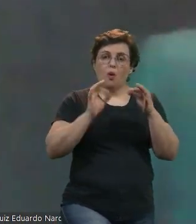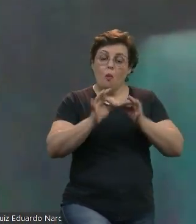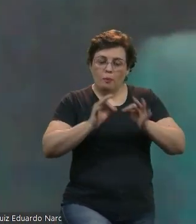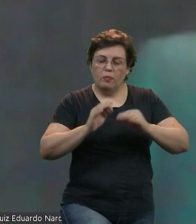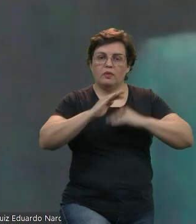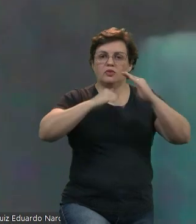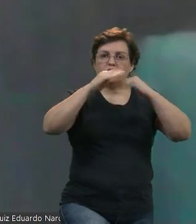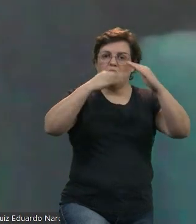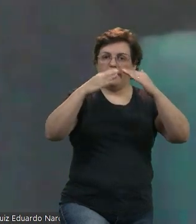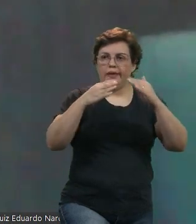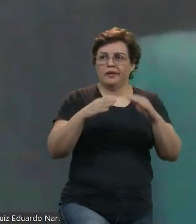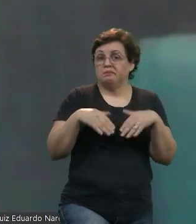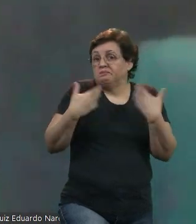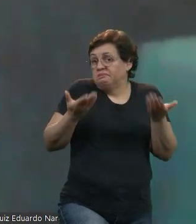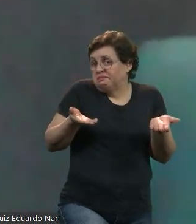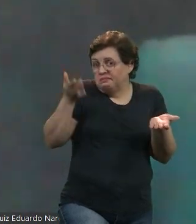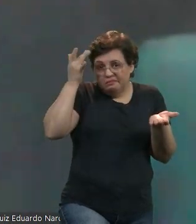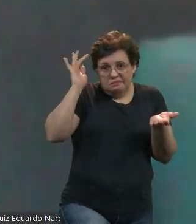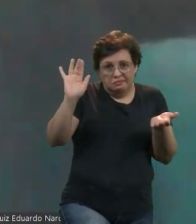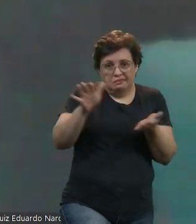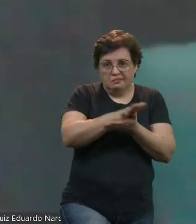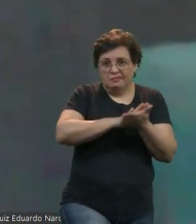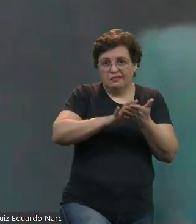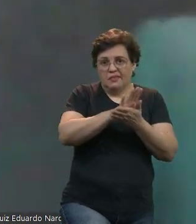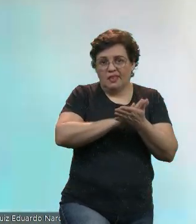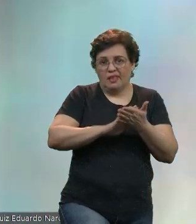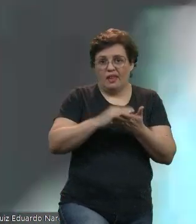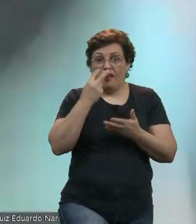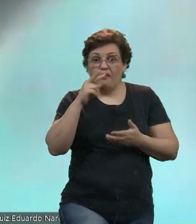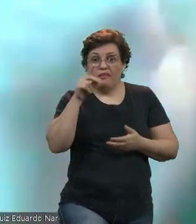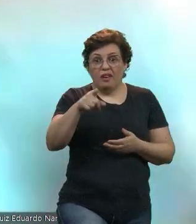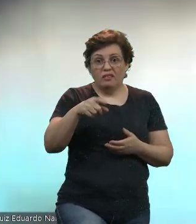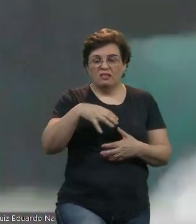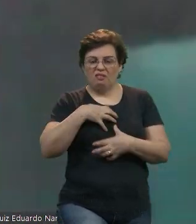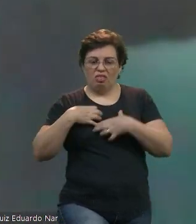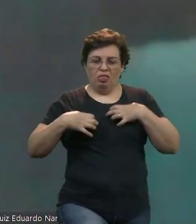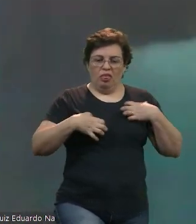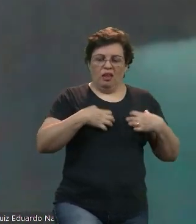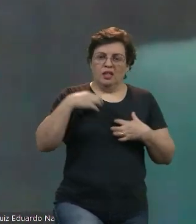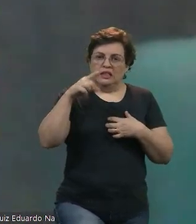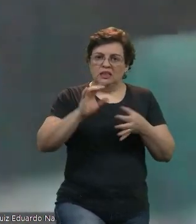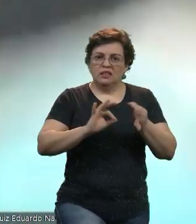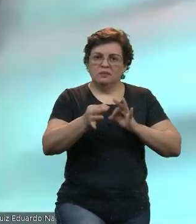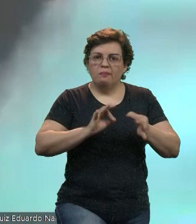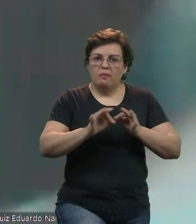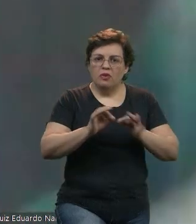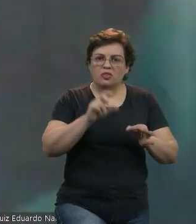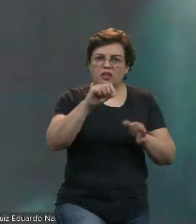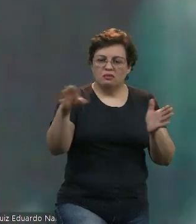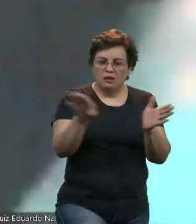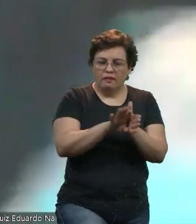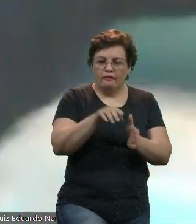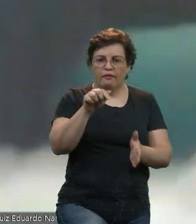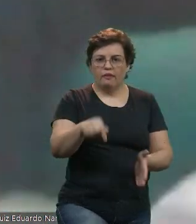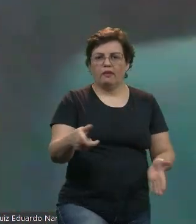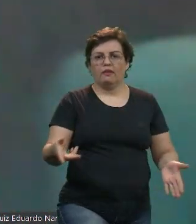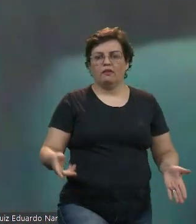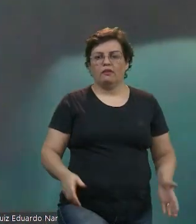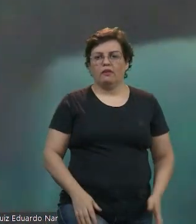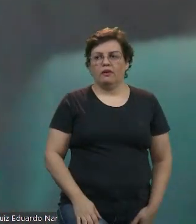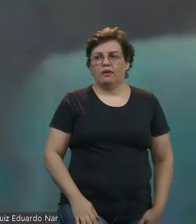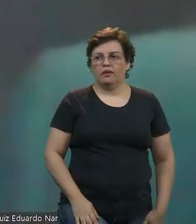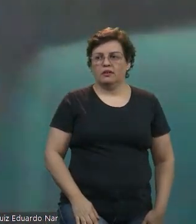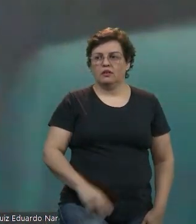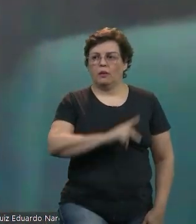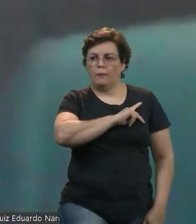pessoas nos cobram. Veja o desgaste que traz este projeto que o presidente,